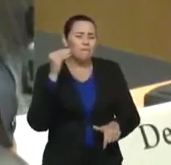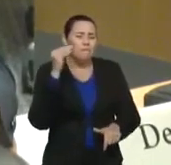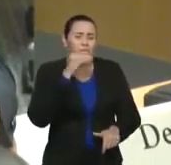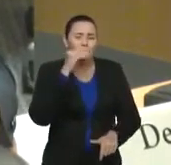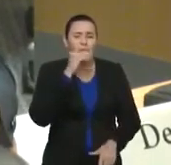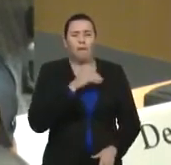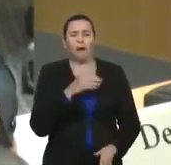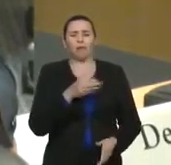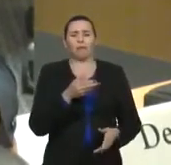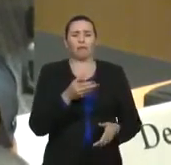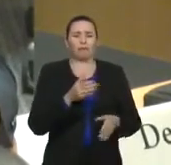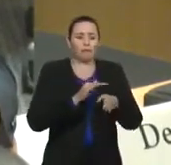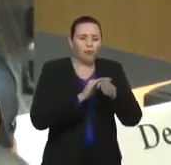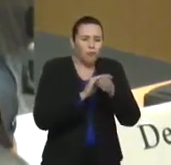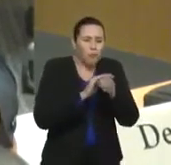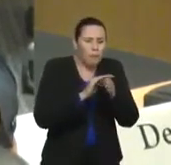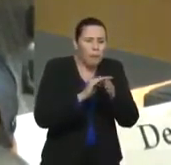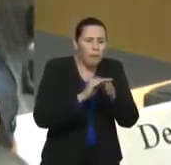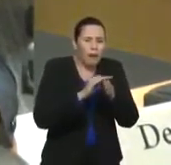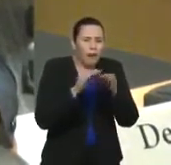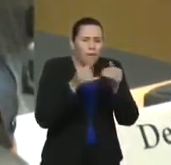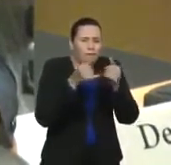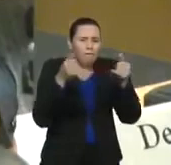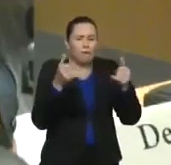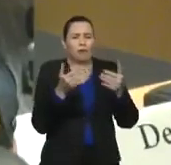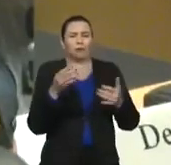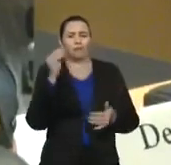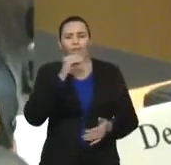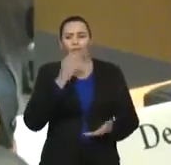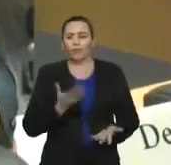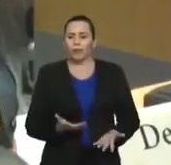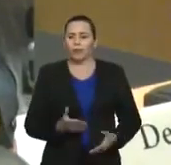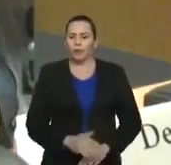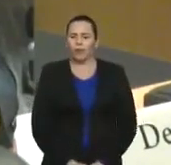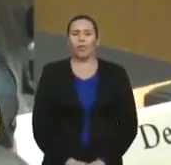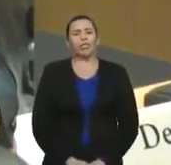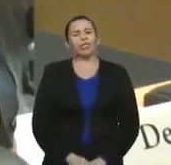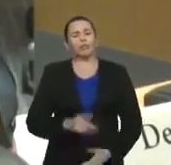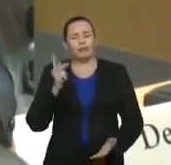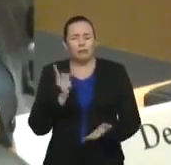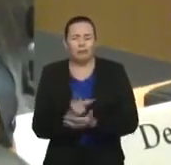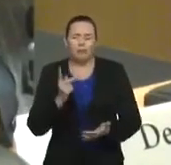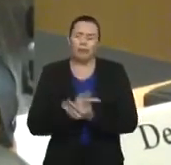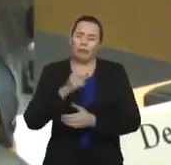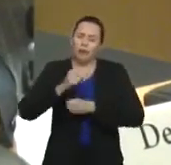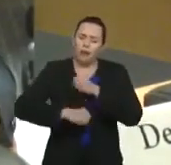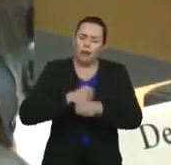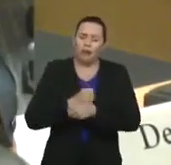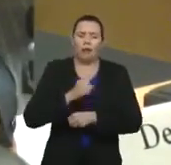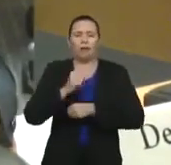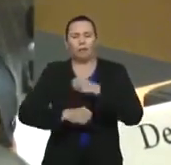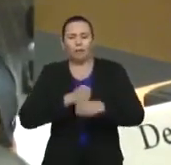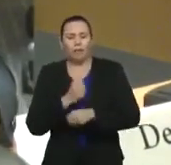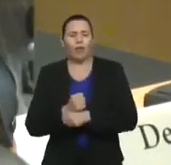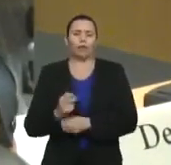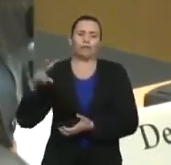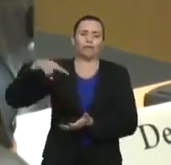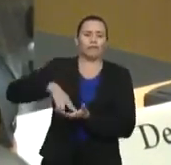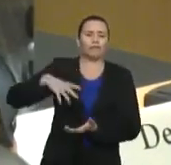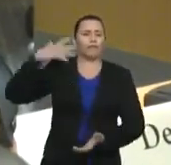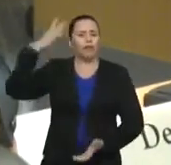à tribuna aqui, ano após ano, falar dos mesmos pontos que estão sendo danificados